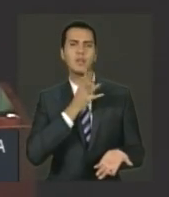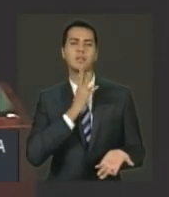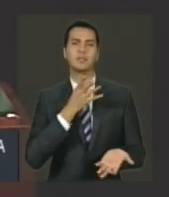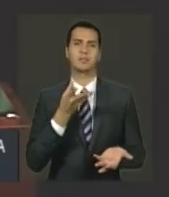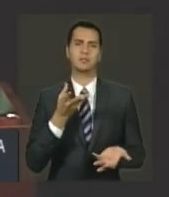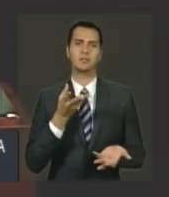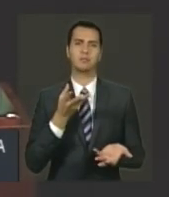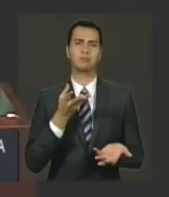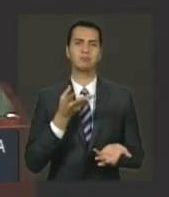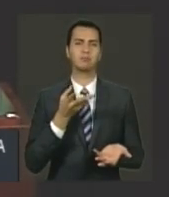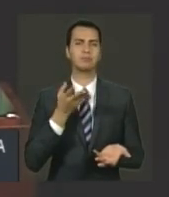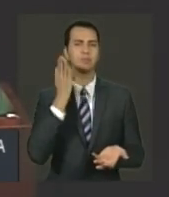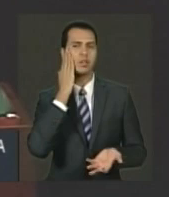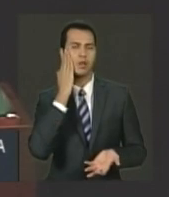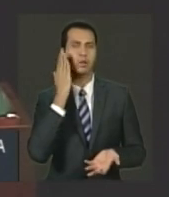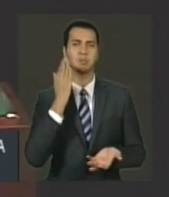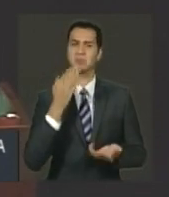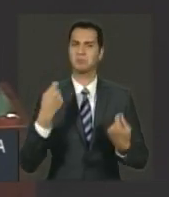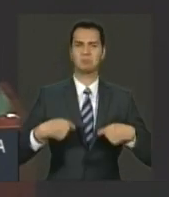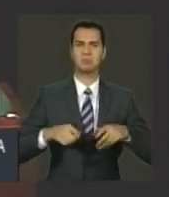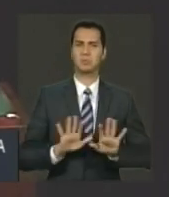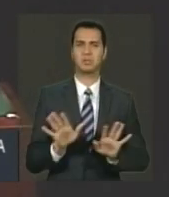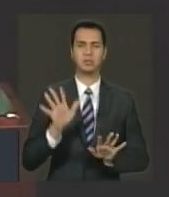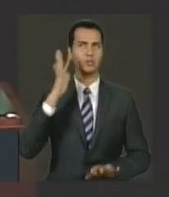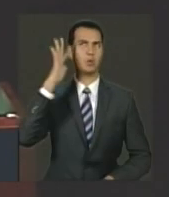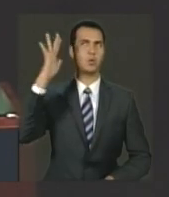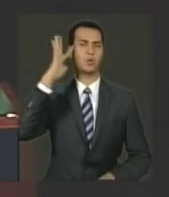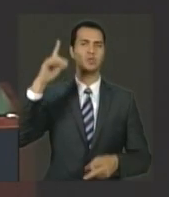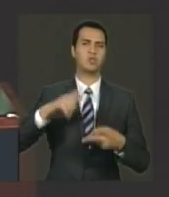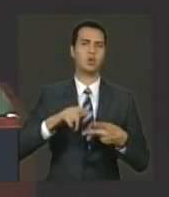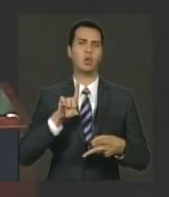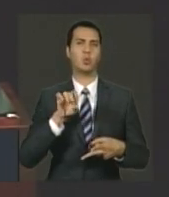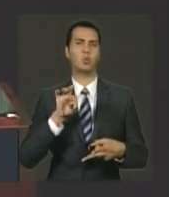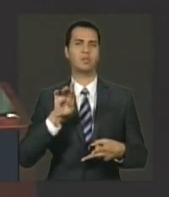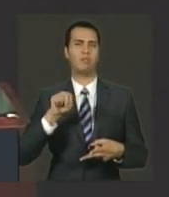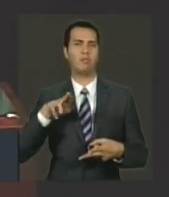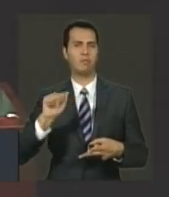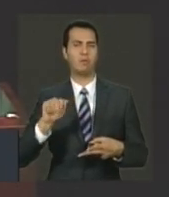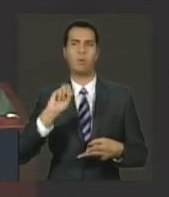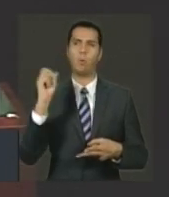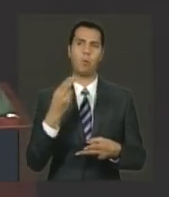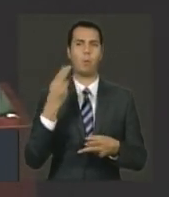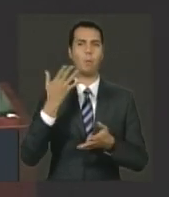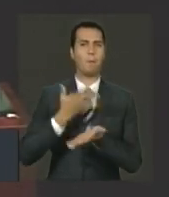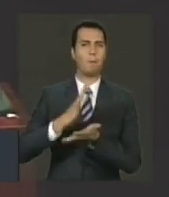deixar levar por ideologias, doutrinas ou má prática.